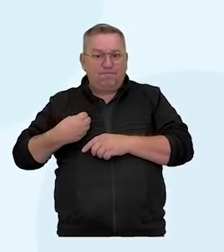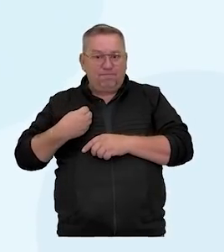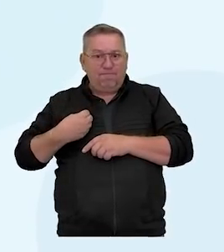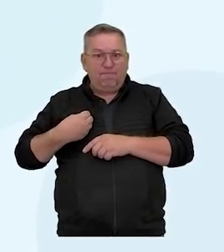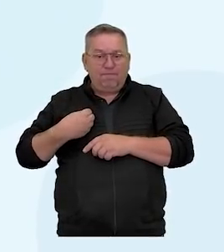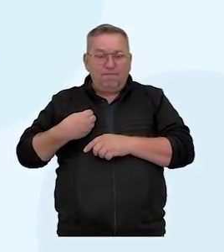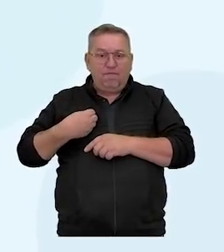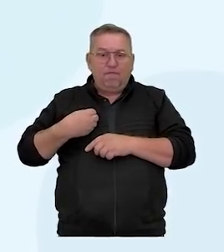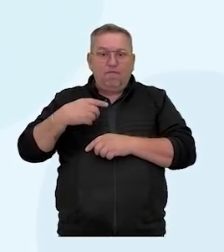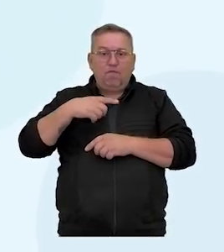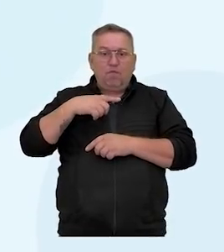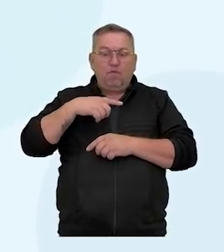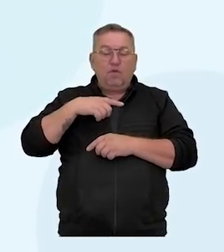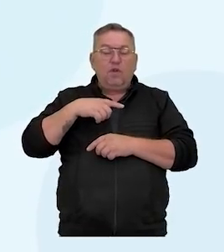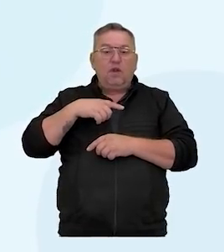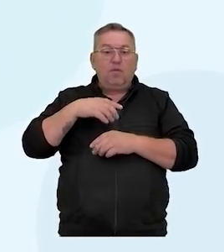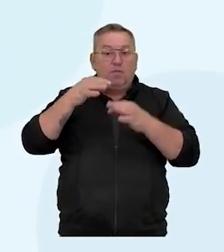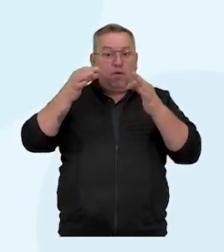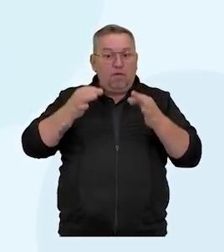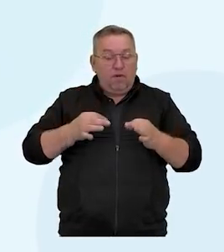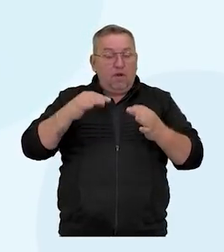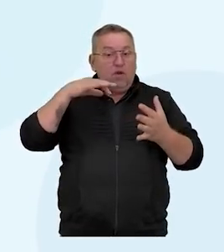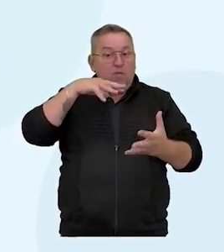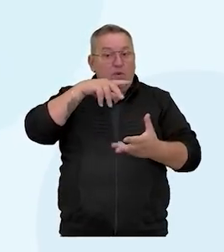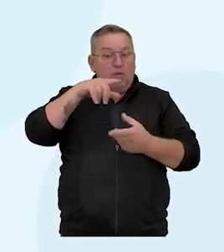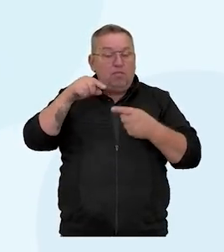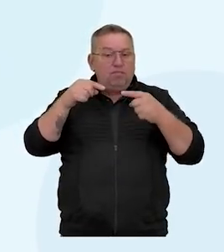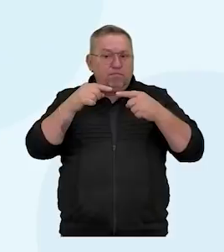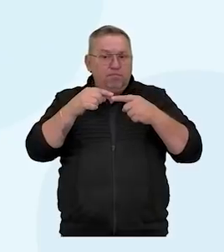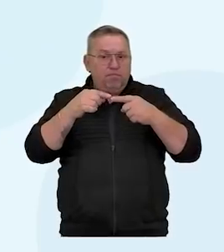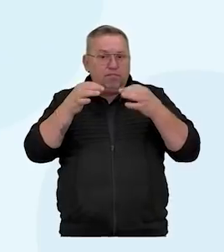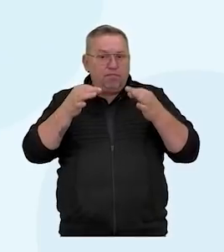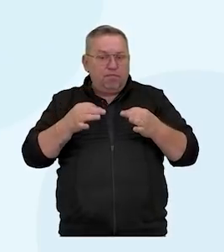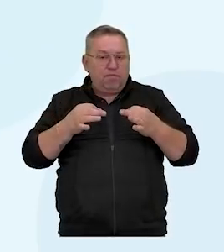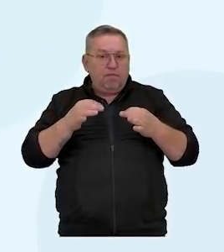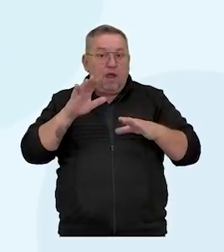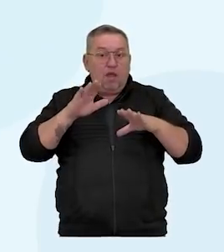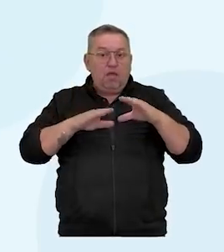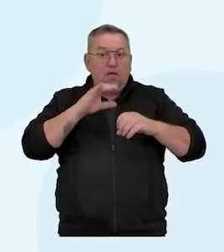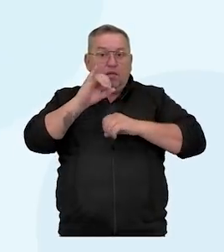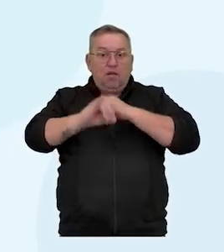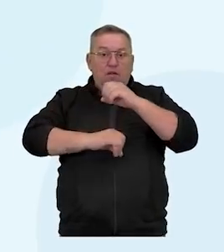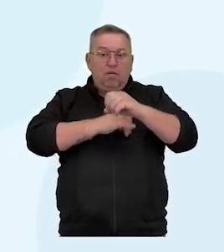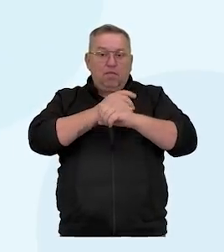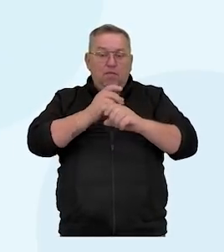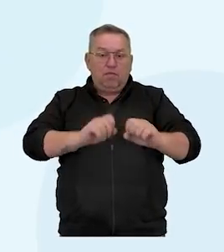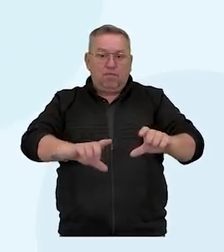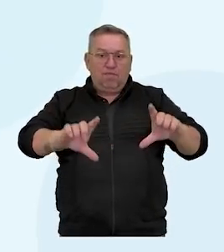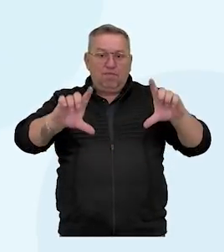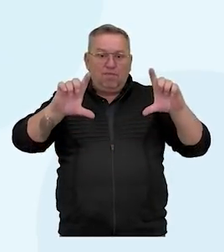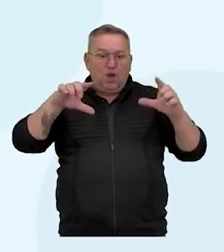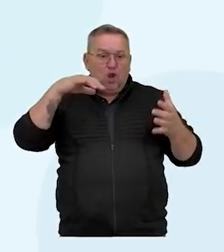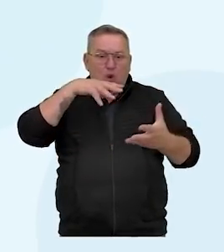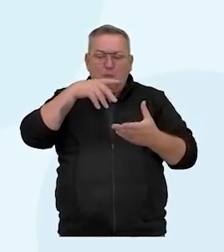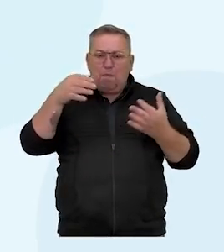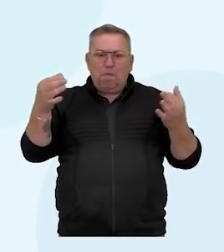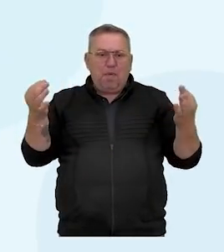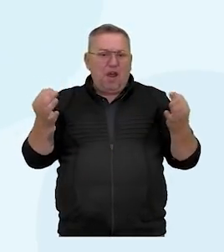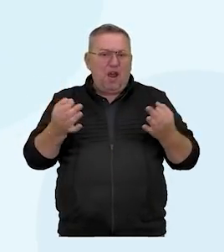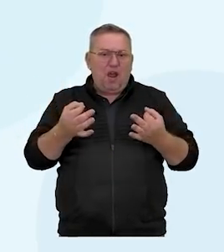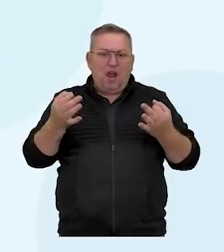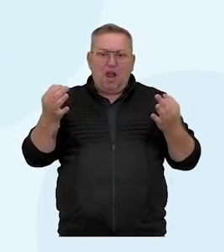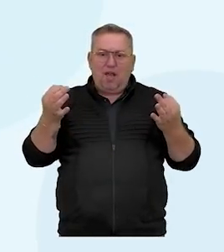mundo real e um mundo ideal. E muitas vezes a internet nos mostra, né, esse mundo ideal, né, um mundo